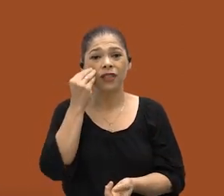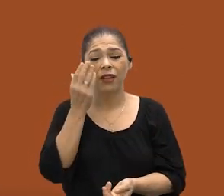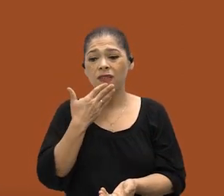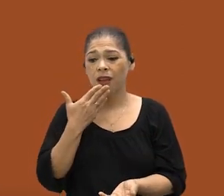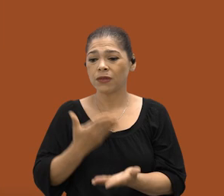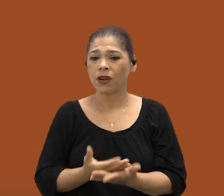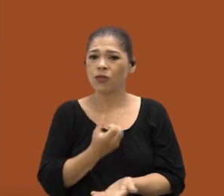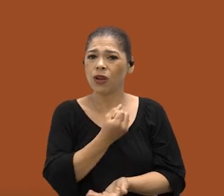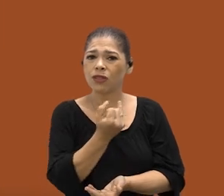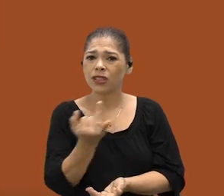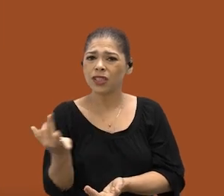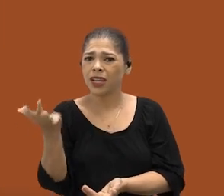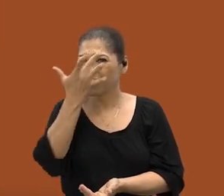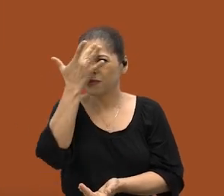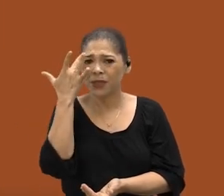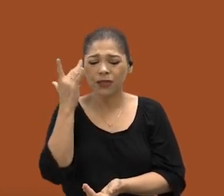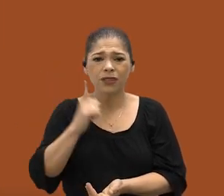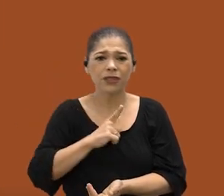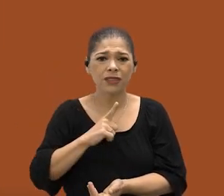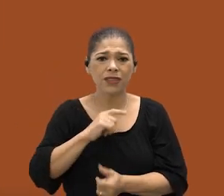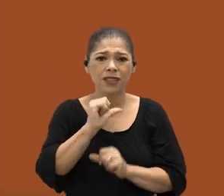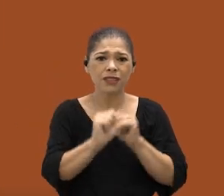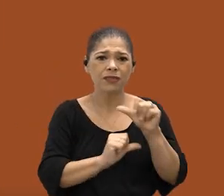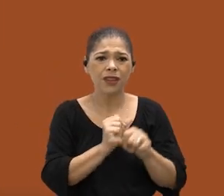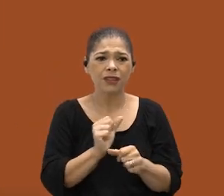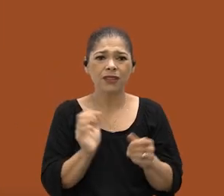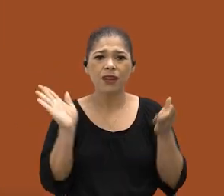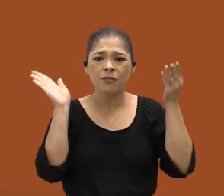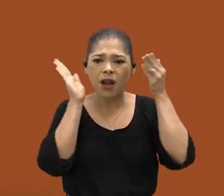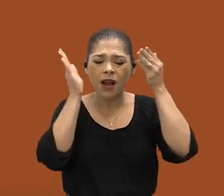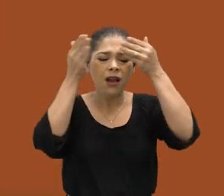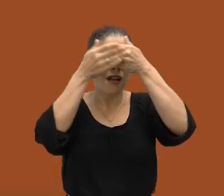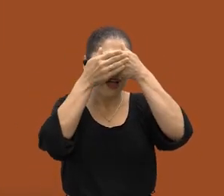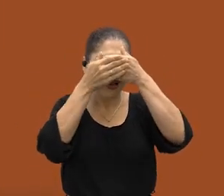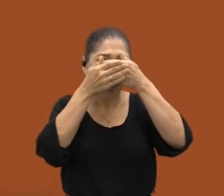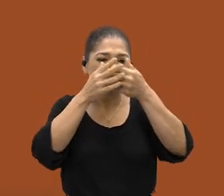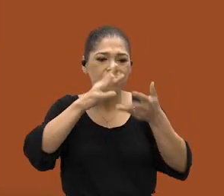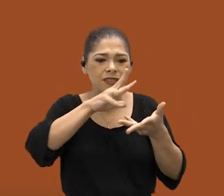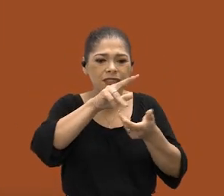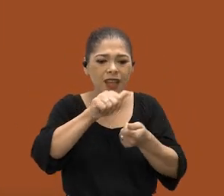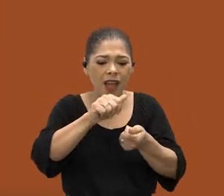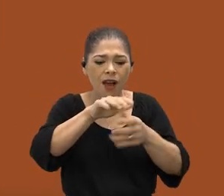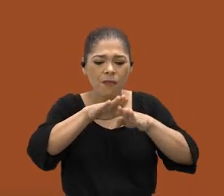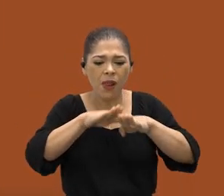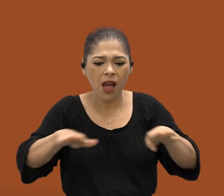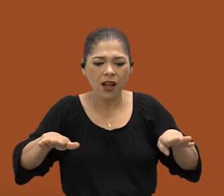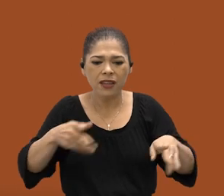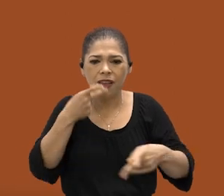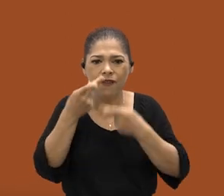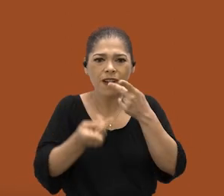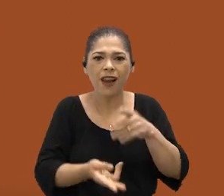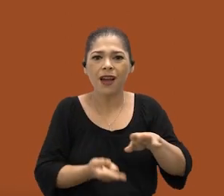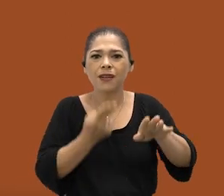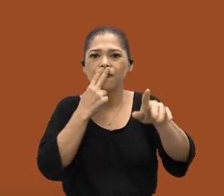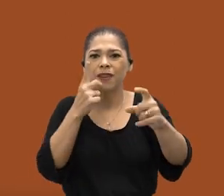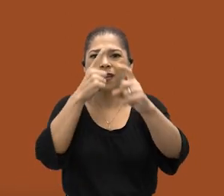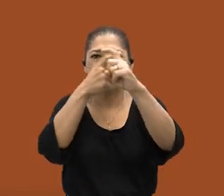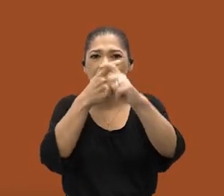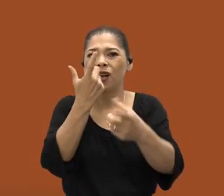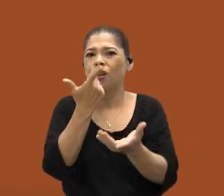dizer que fiquei impressionado com a quantidade de pessoas que se transformaram em negacionista de Terra plana até dizer que o nazismo não não